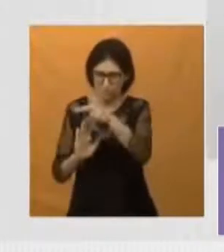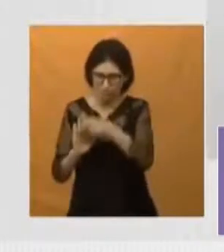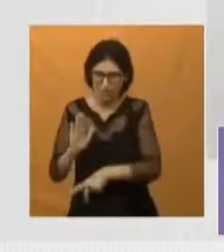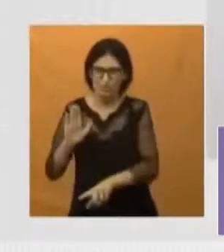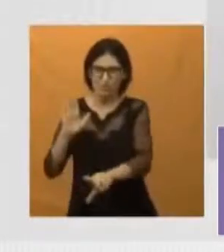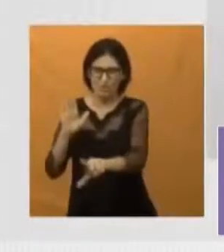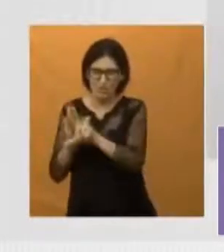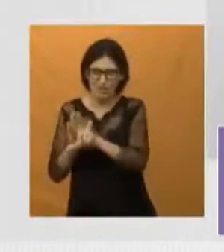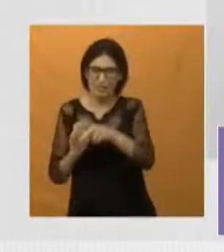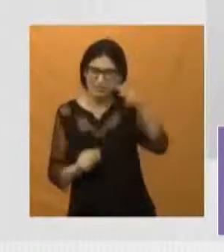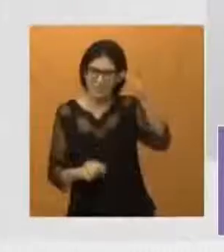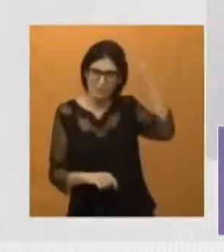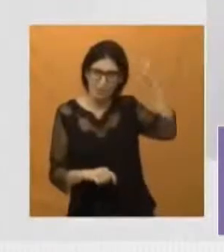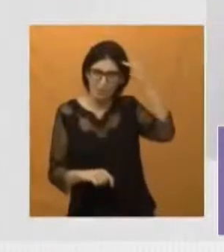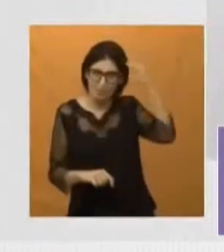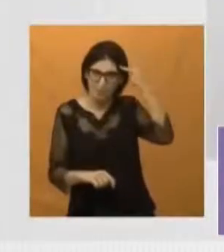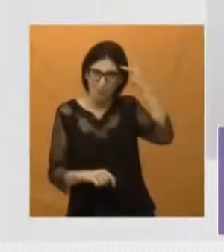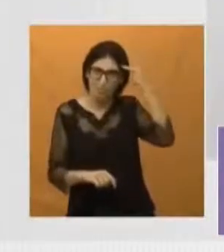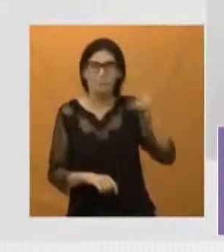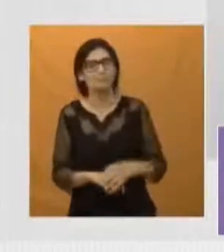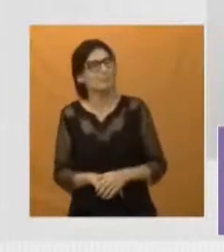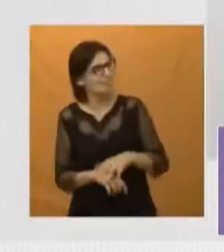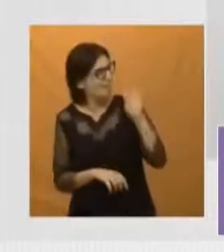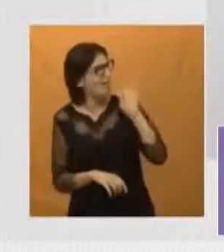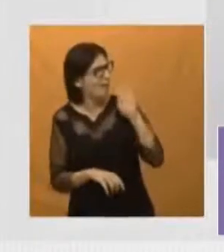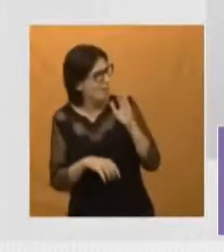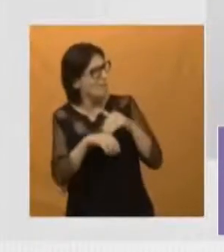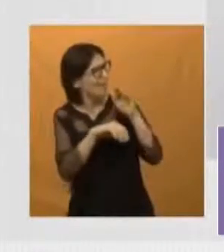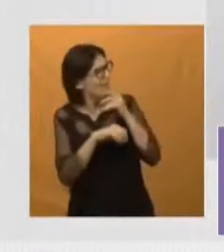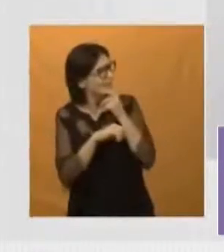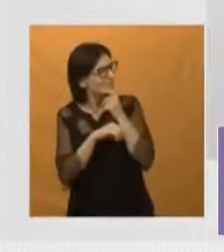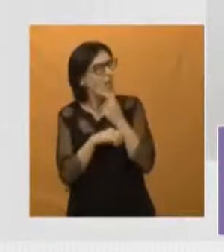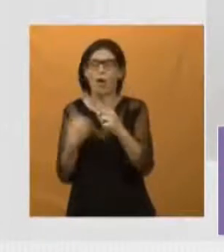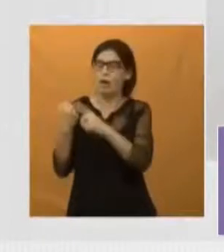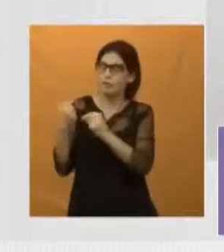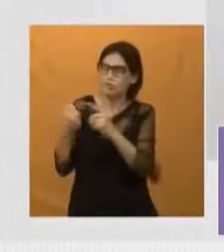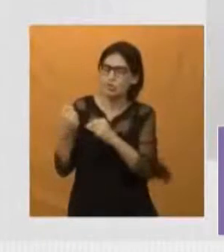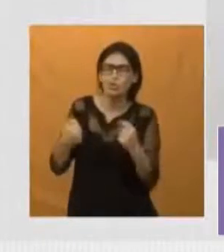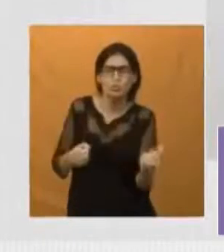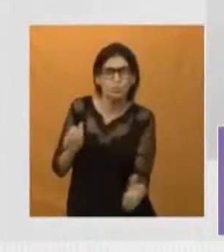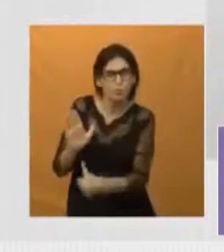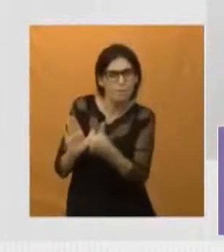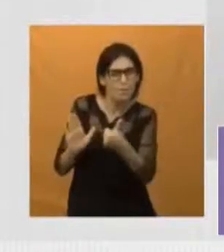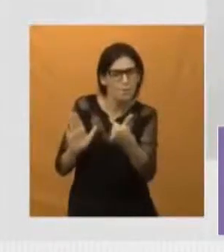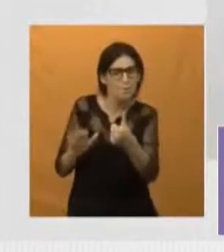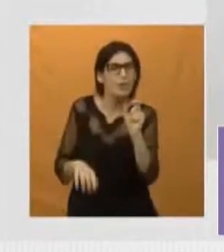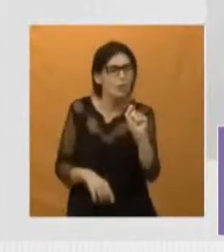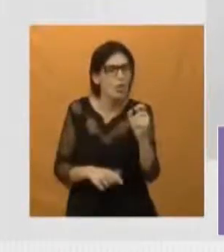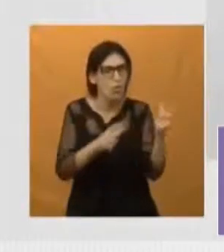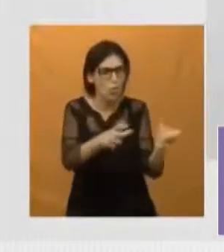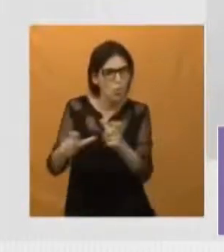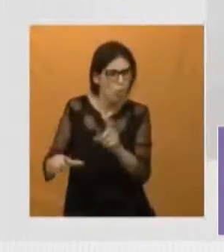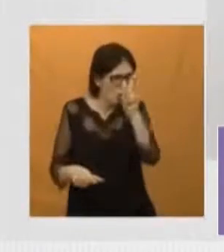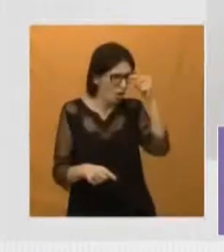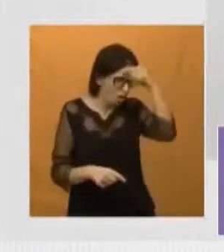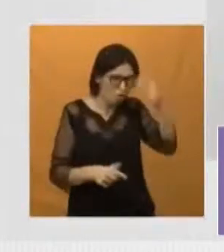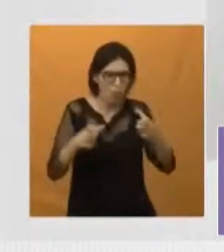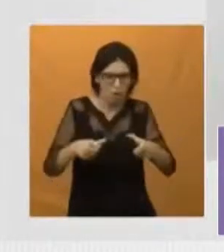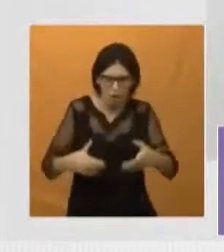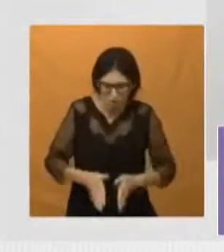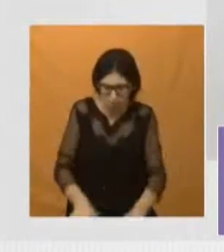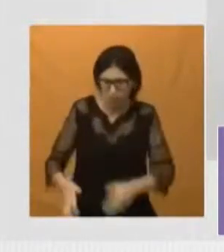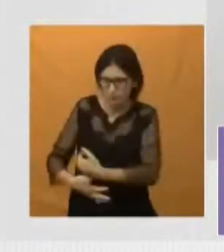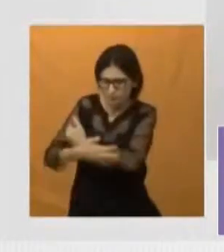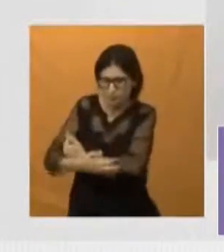que eu achei interessante? Primeiro, esse artigo 1º, né, desse projeto de lei, que fala o quê? Que as maternidades, casas de partos,